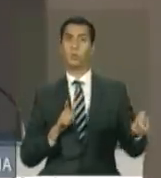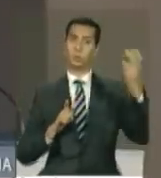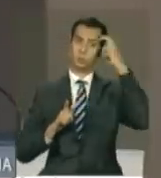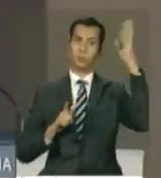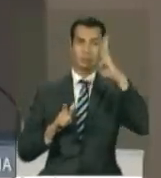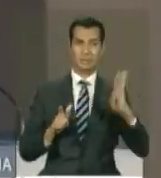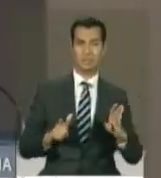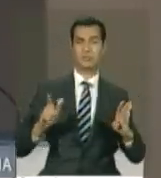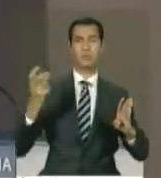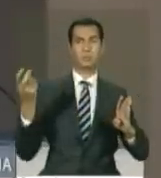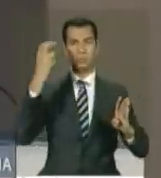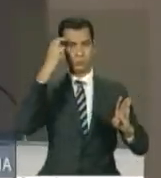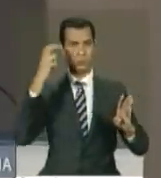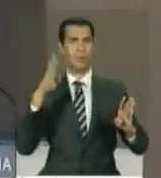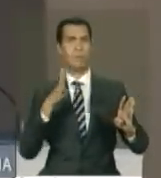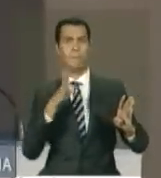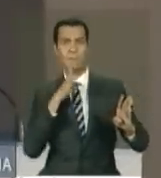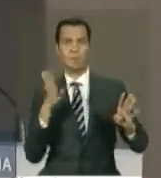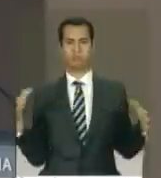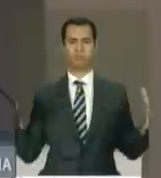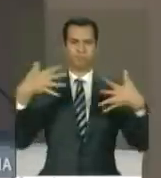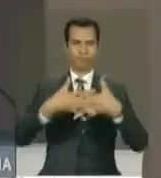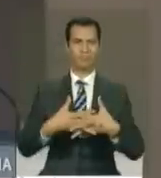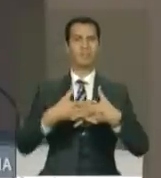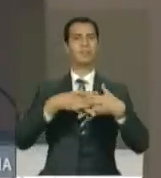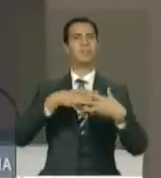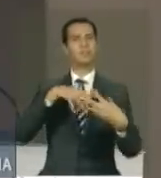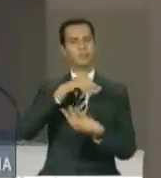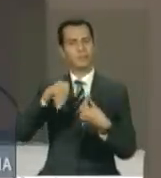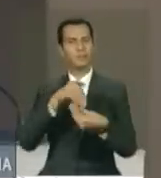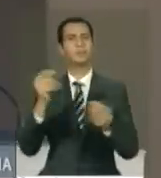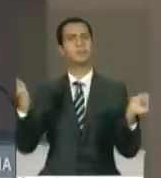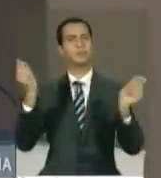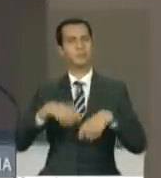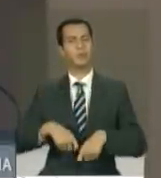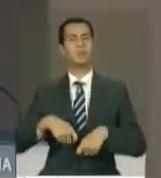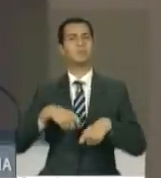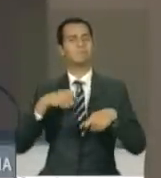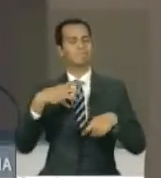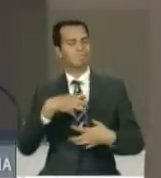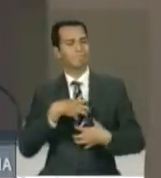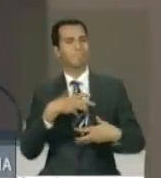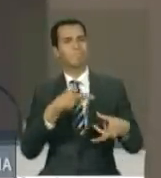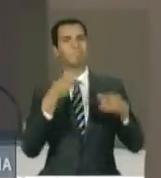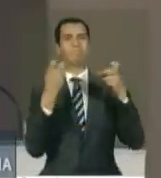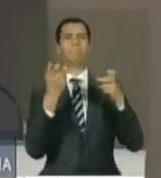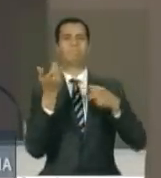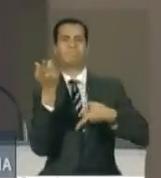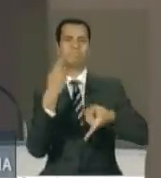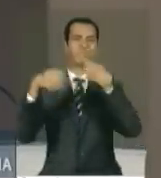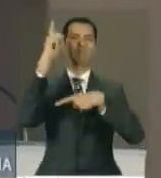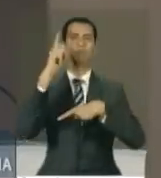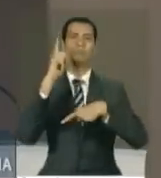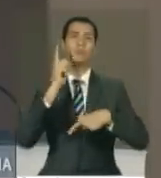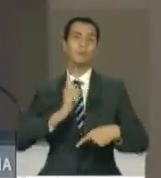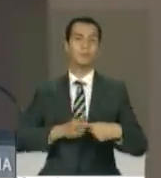nessa memória a força para superar os percalços do momento.